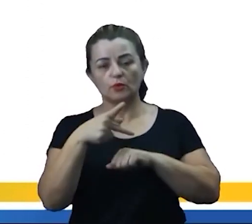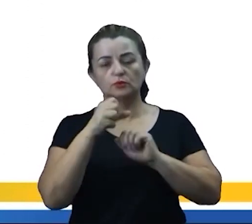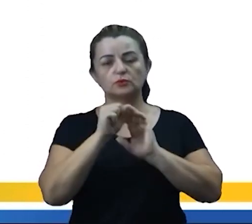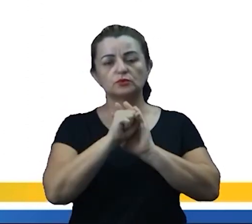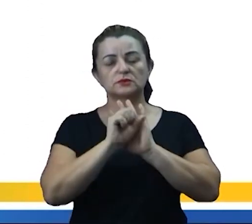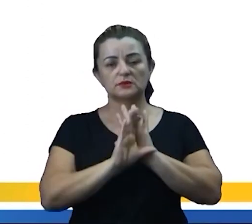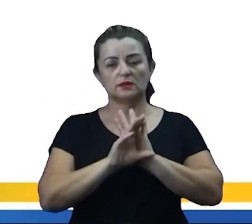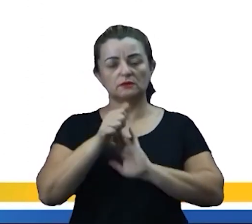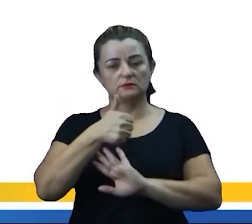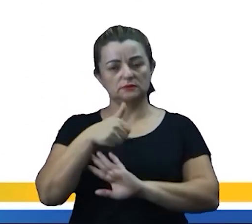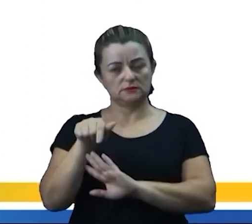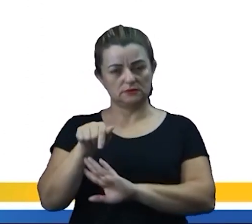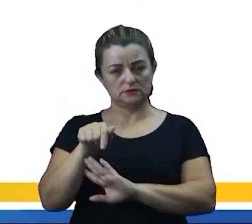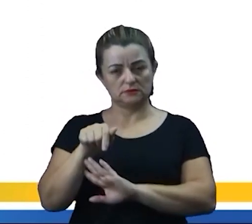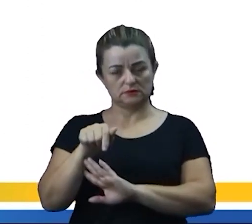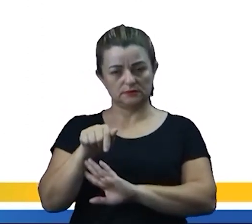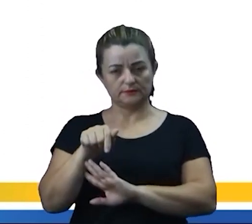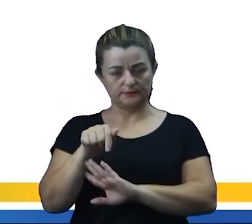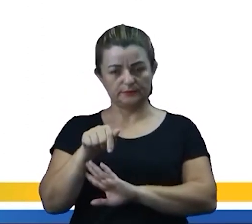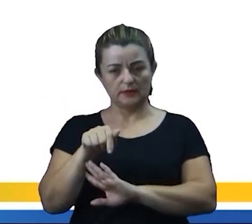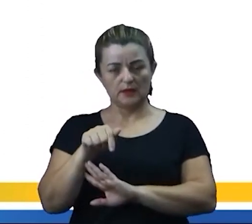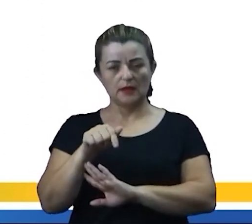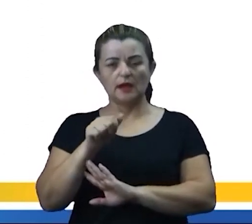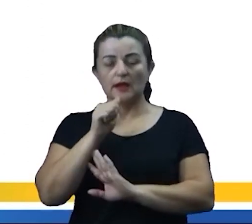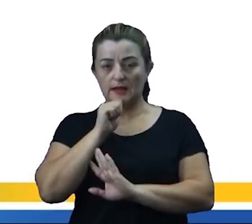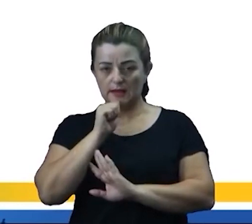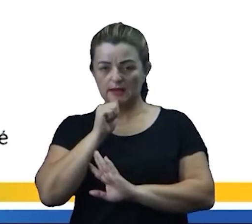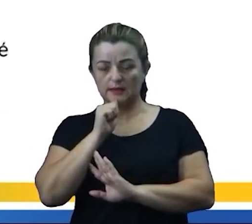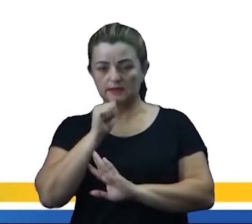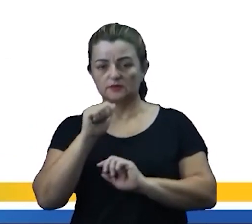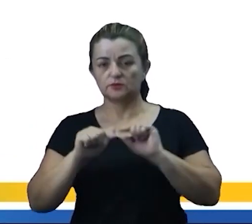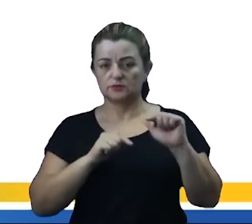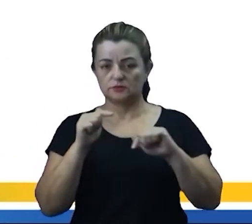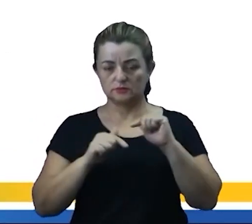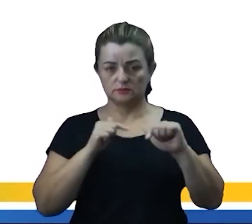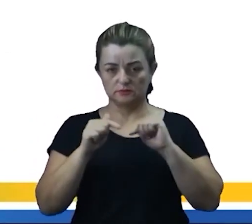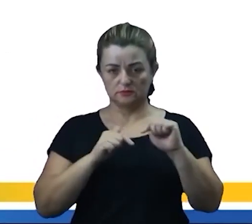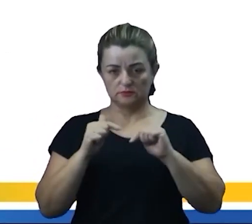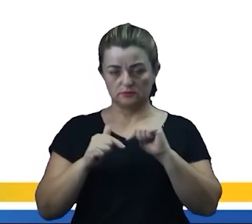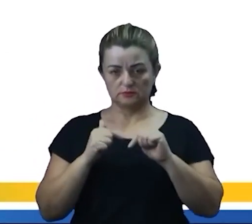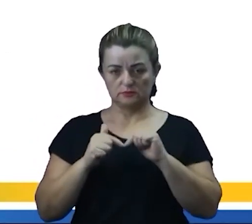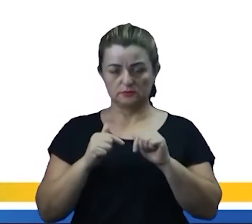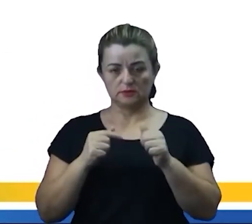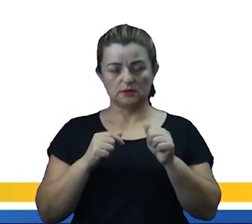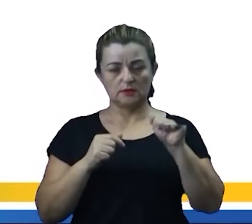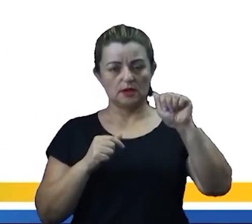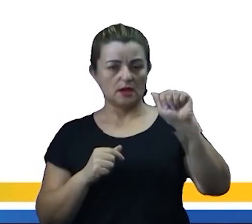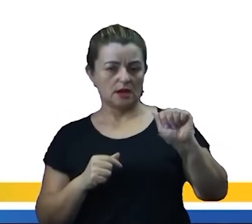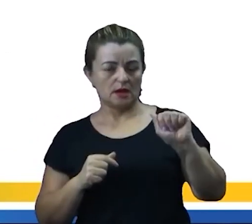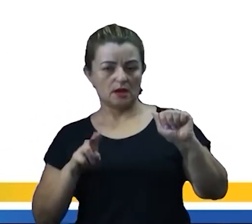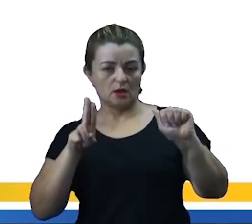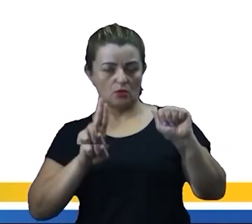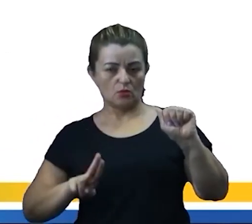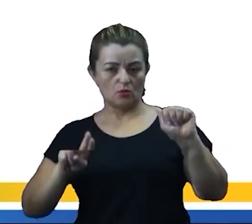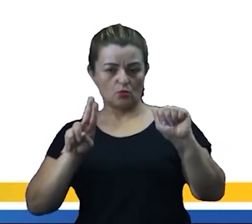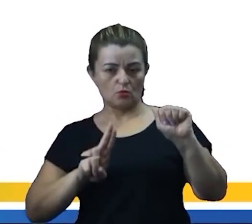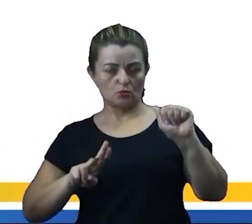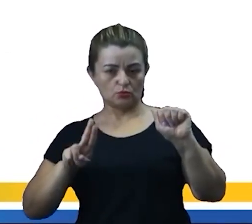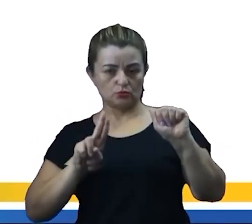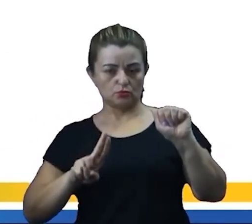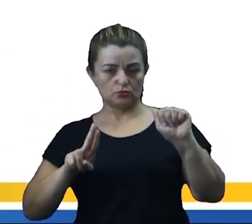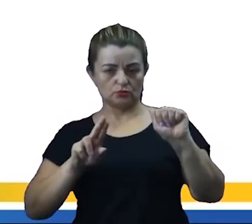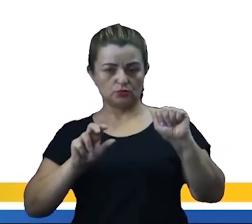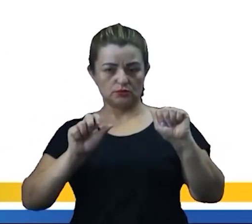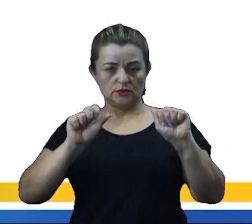século XVII. Fruto de sua época, o poema de Gregório de Matos destaca, letra A, o uso de antíteses